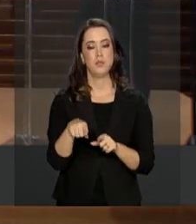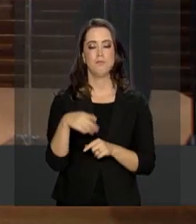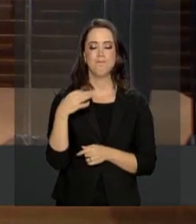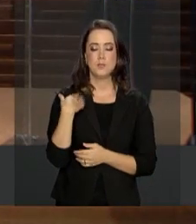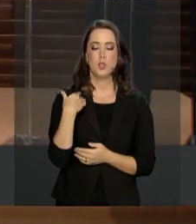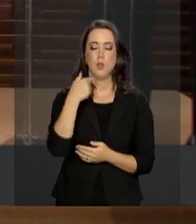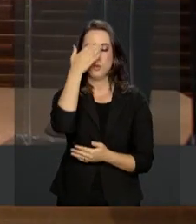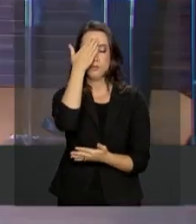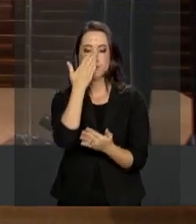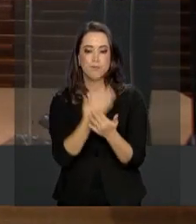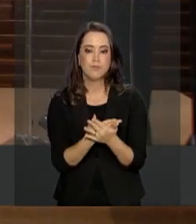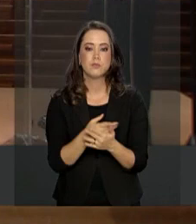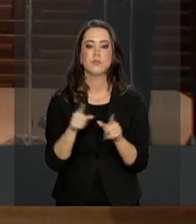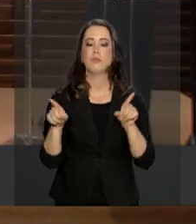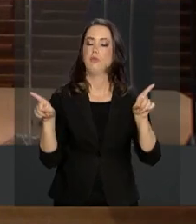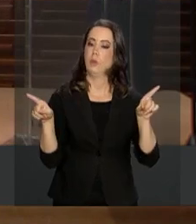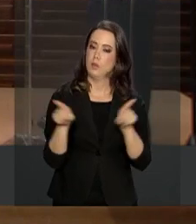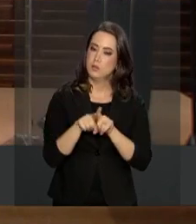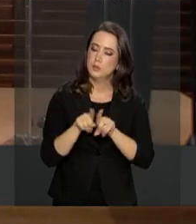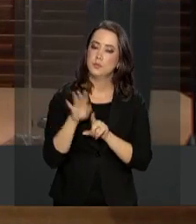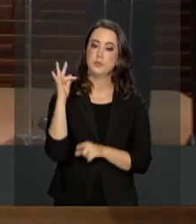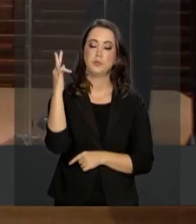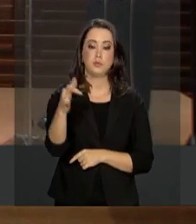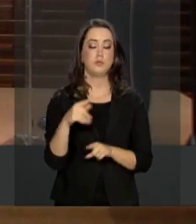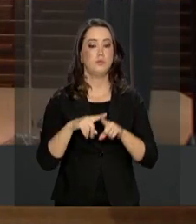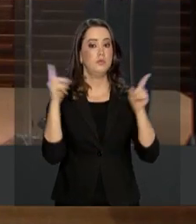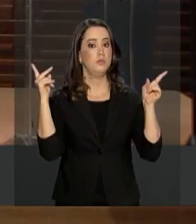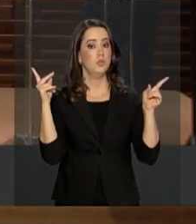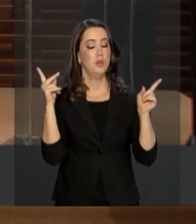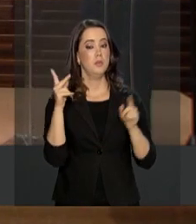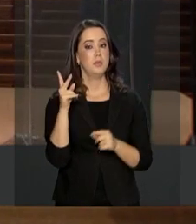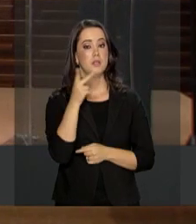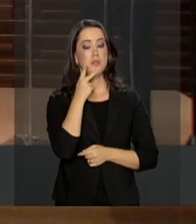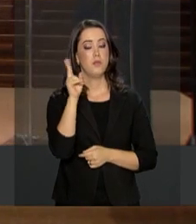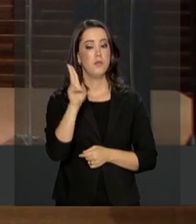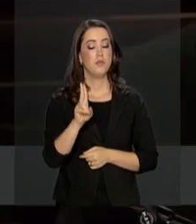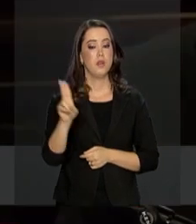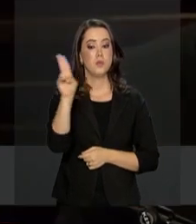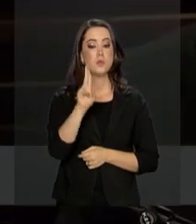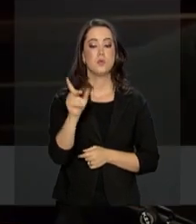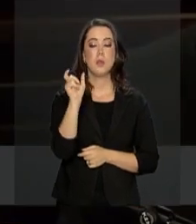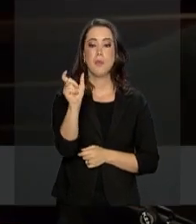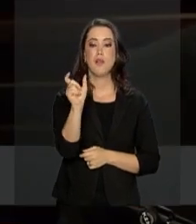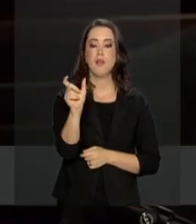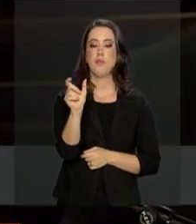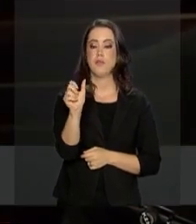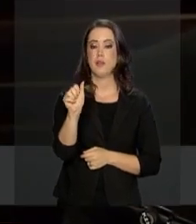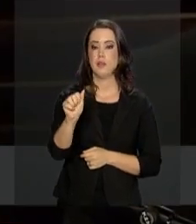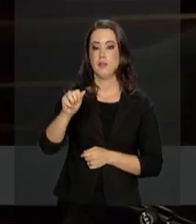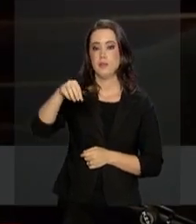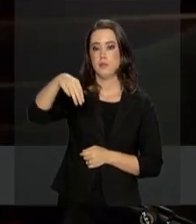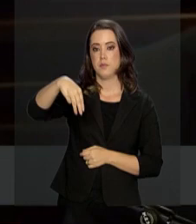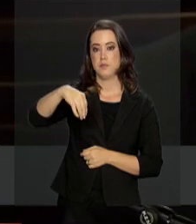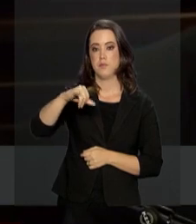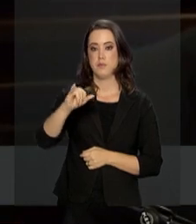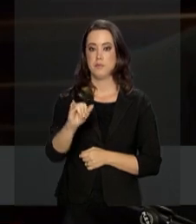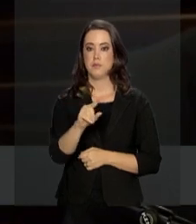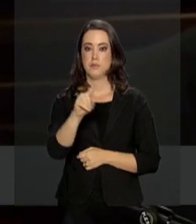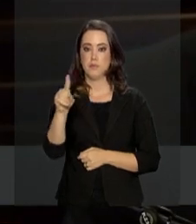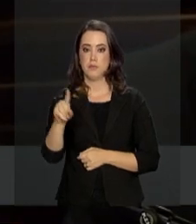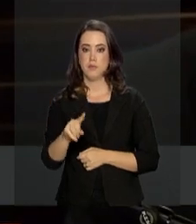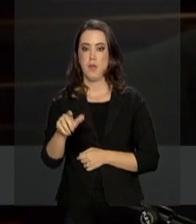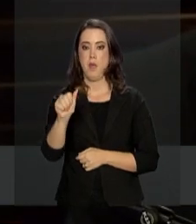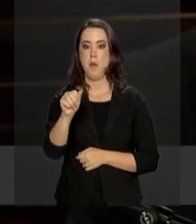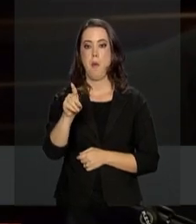absoluta convicção também no futuro mas o uso da palavra amizade para me referir também à paulo skaf